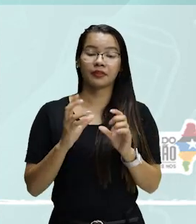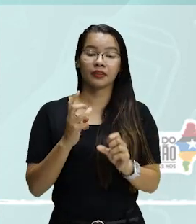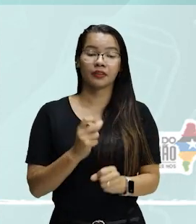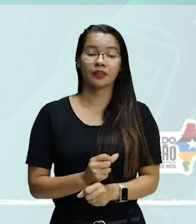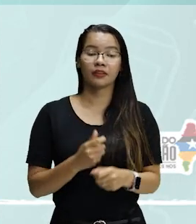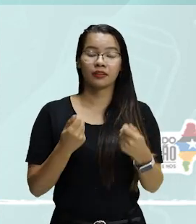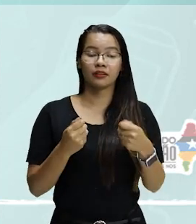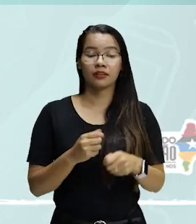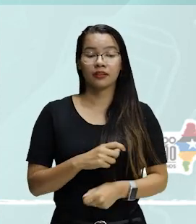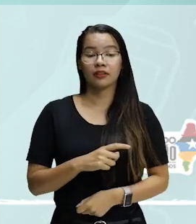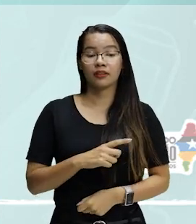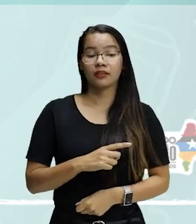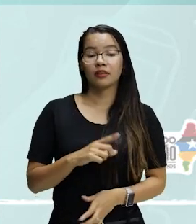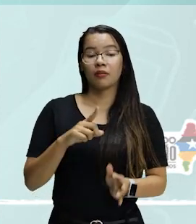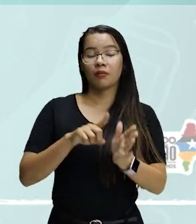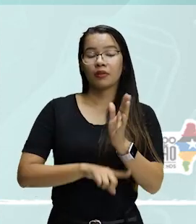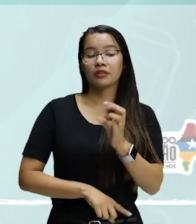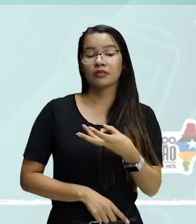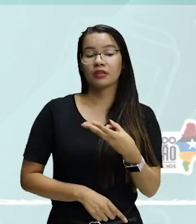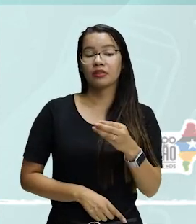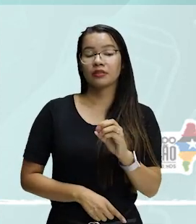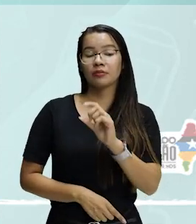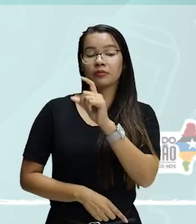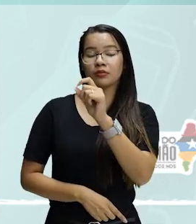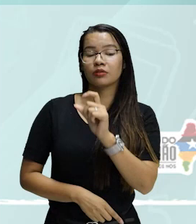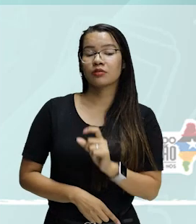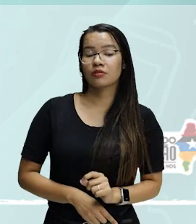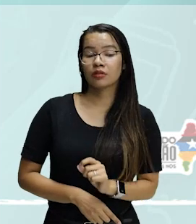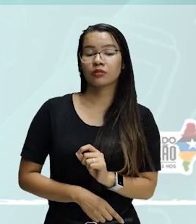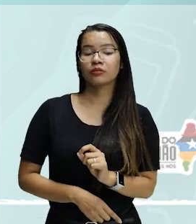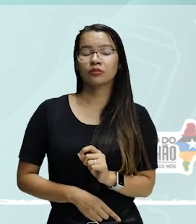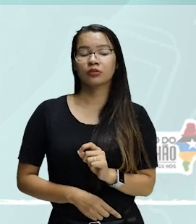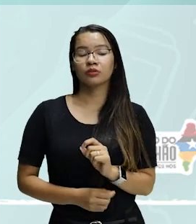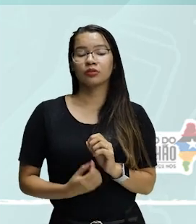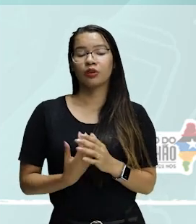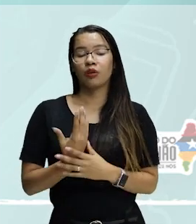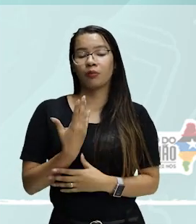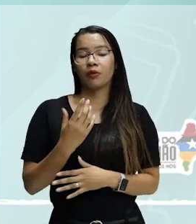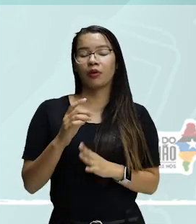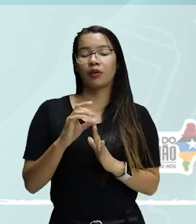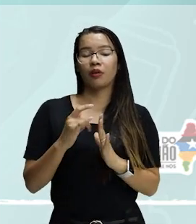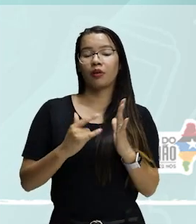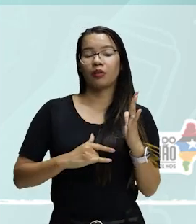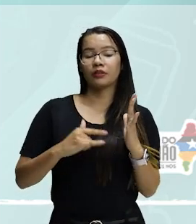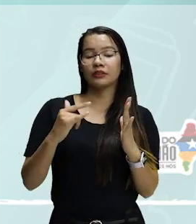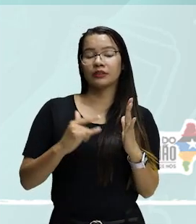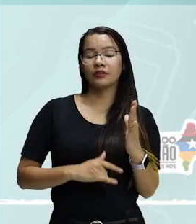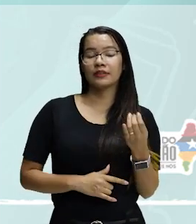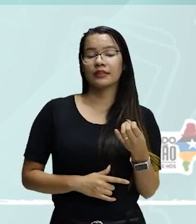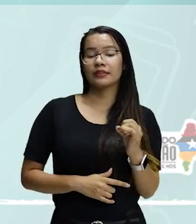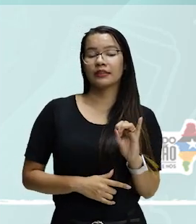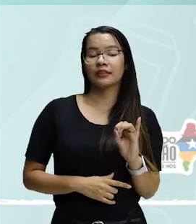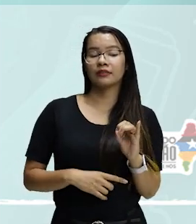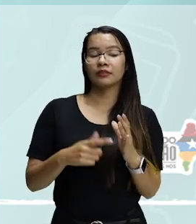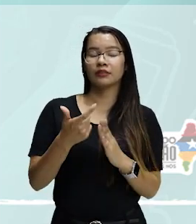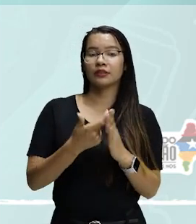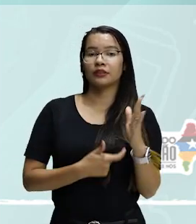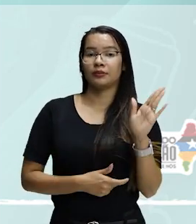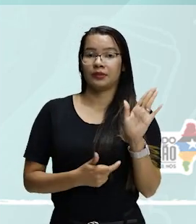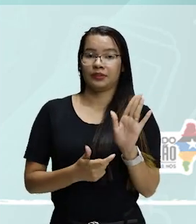deve conter pelo menos 1% do documento original. Olha só. Ou seja, se um texto apresentar